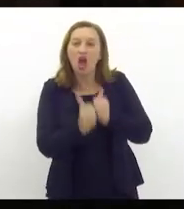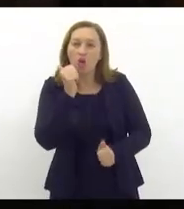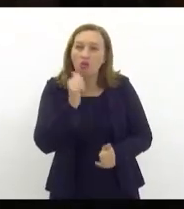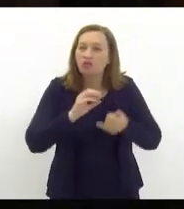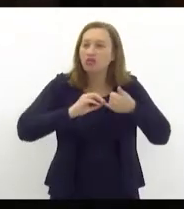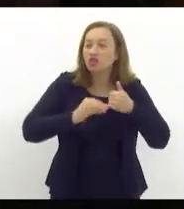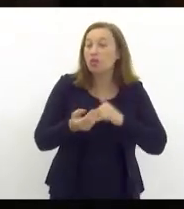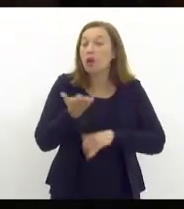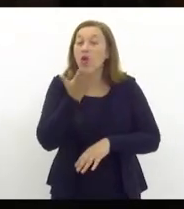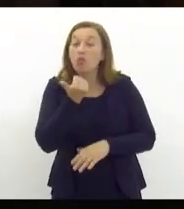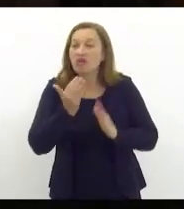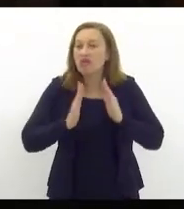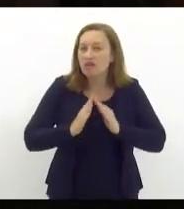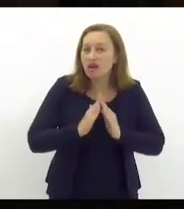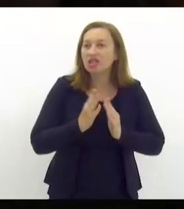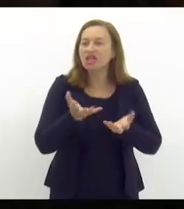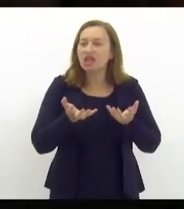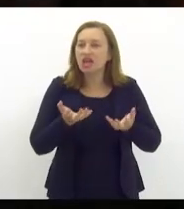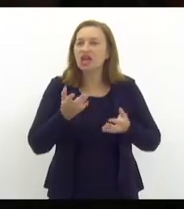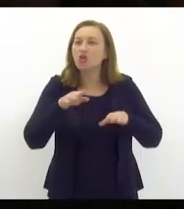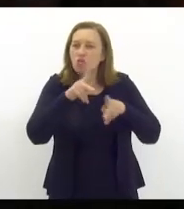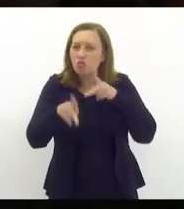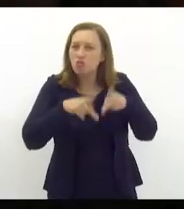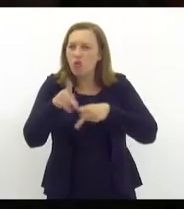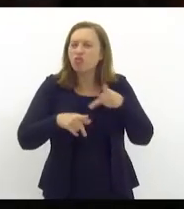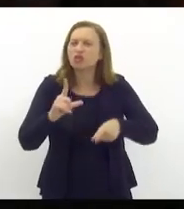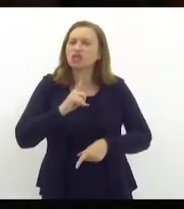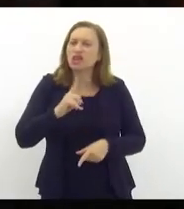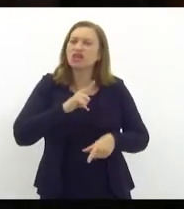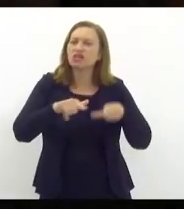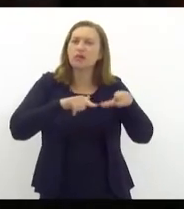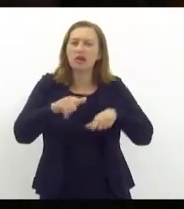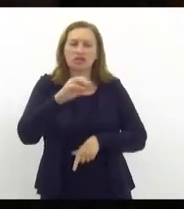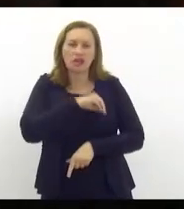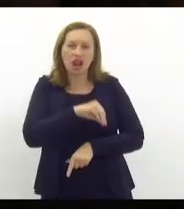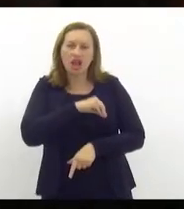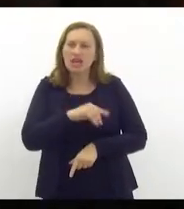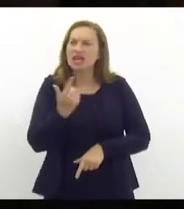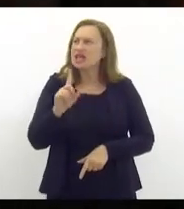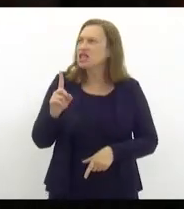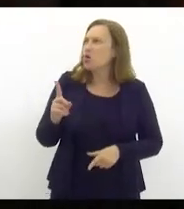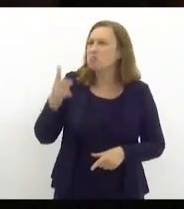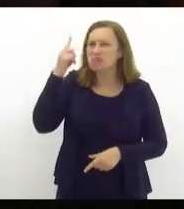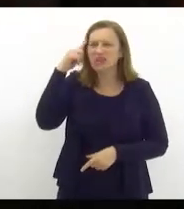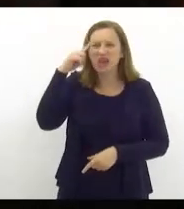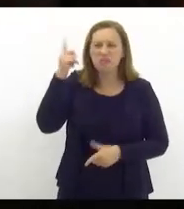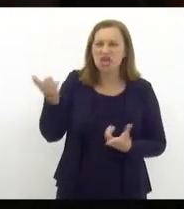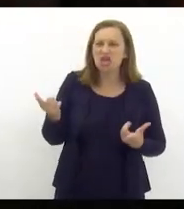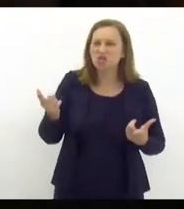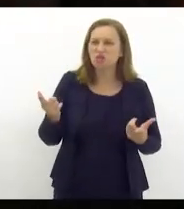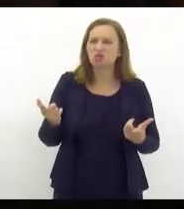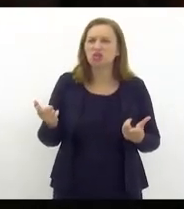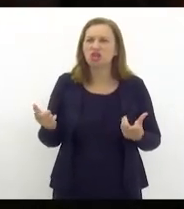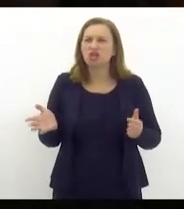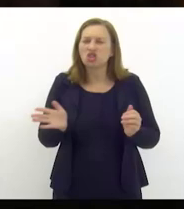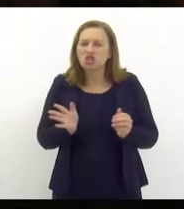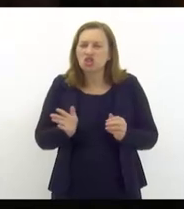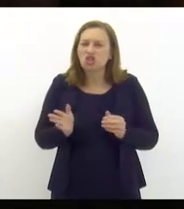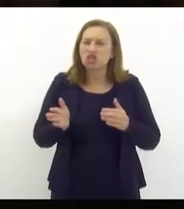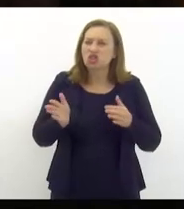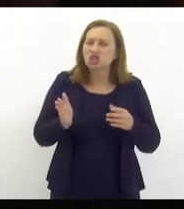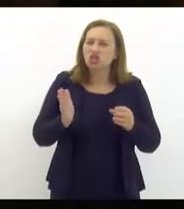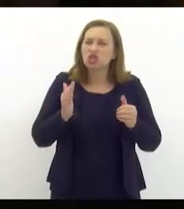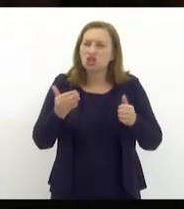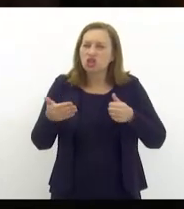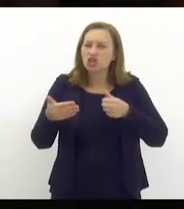nas suas mesas, que querem que o nosso povo tenha emprego e renda. E não por uma lógica que tenta inviabilizar a